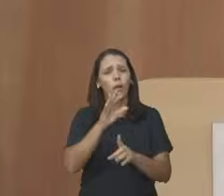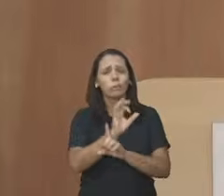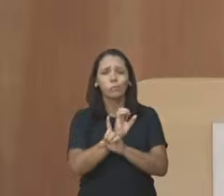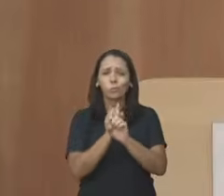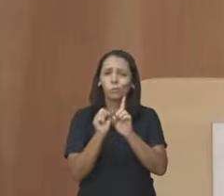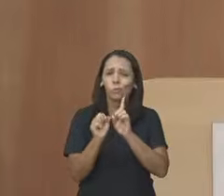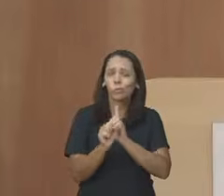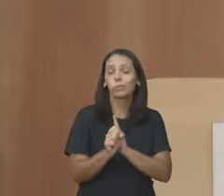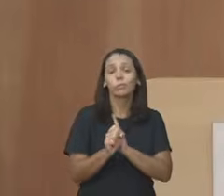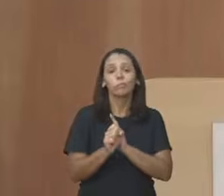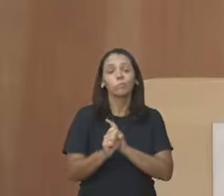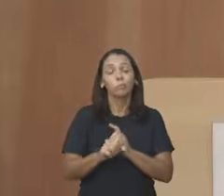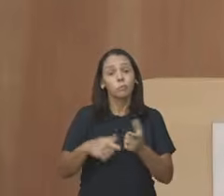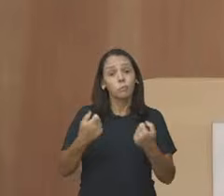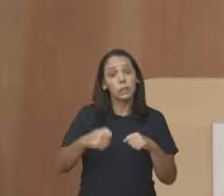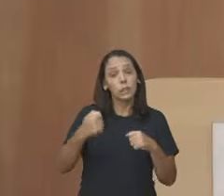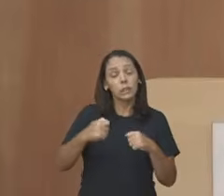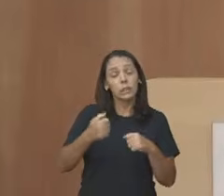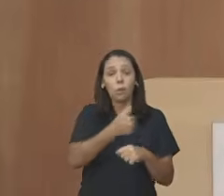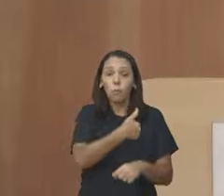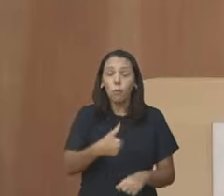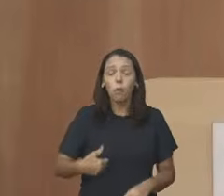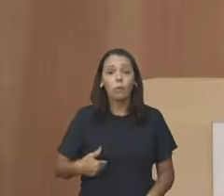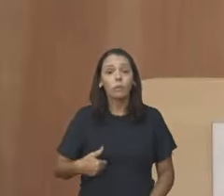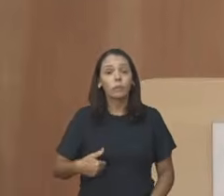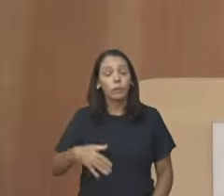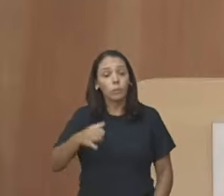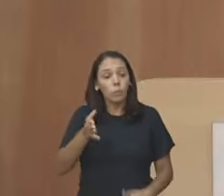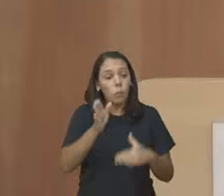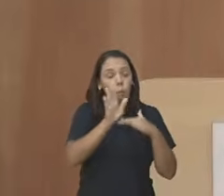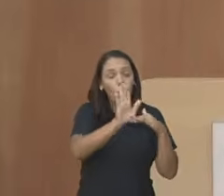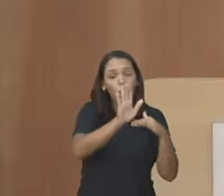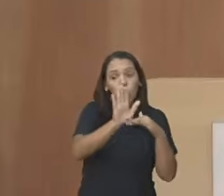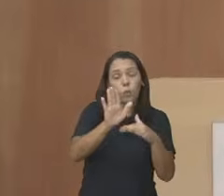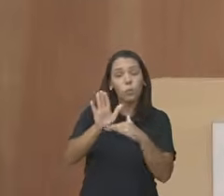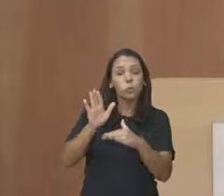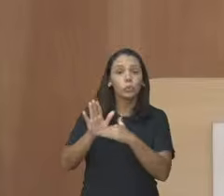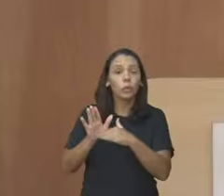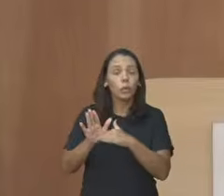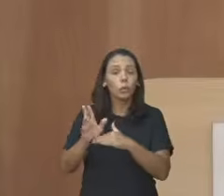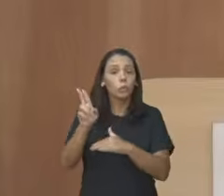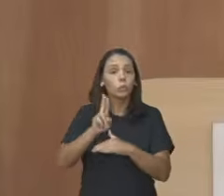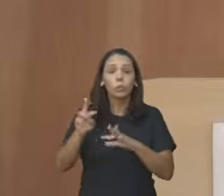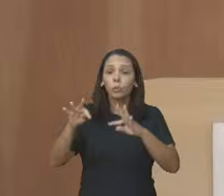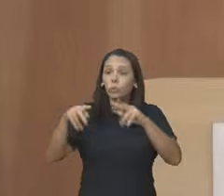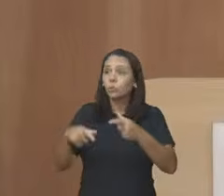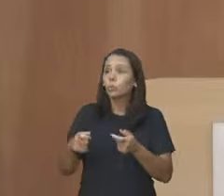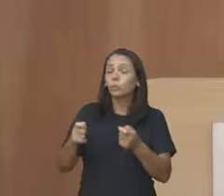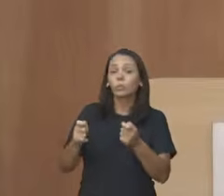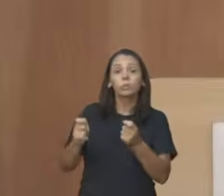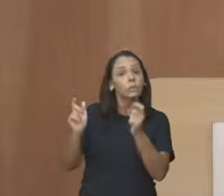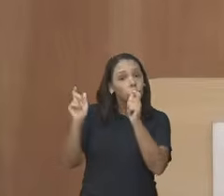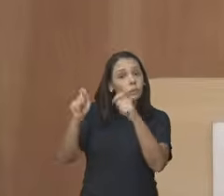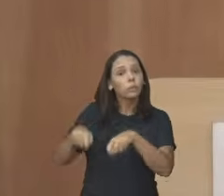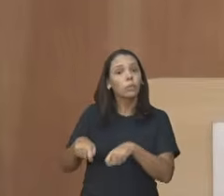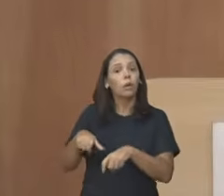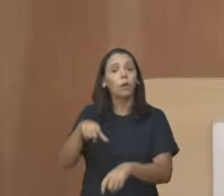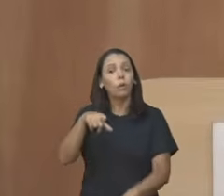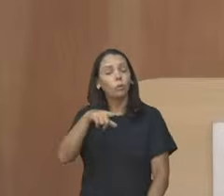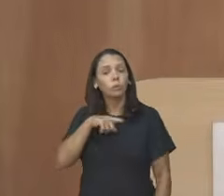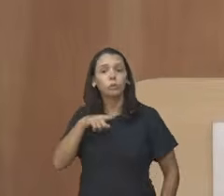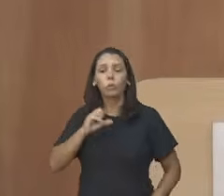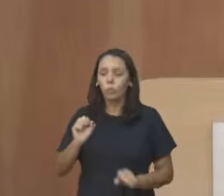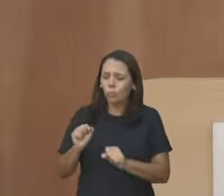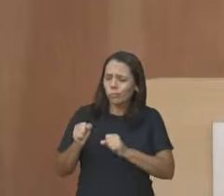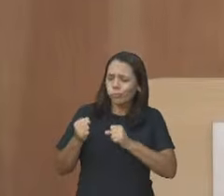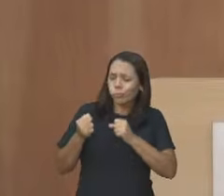poder público aja de forma racional, atenda essas pessoas com todos os recursos disponíveis, com todas as forças que se tem